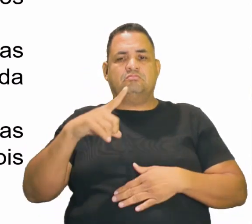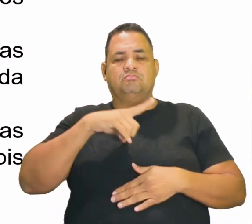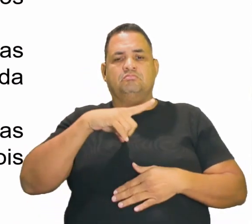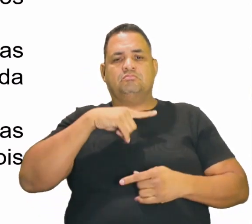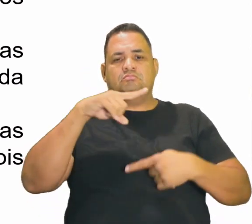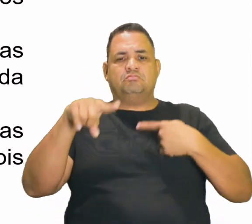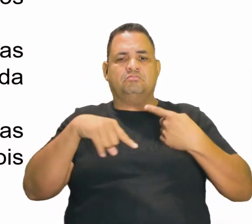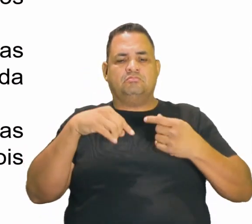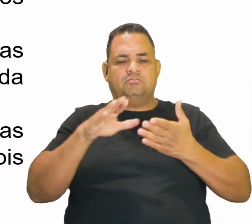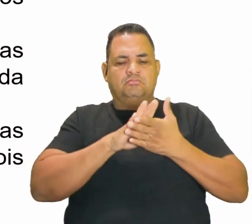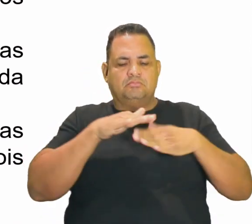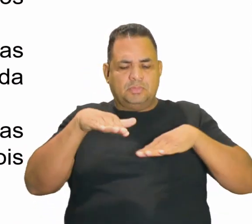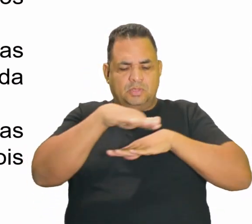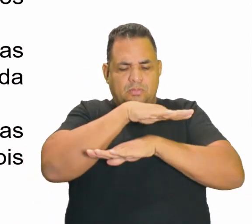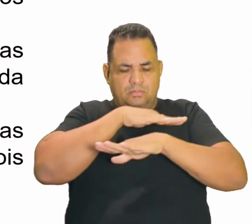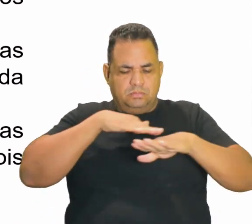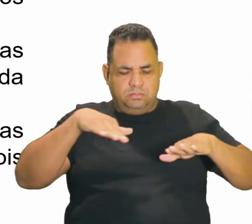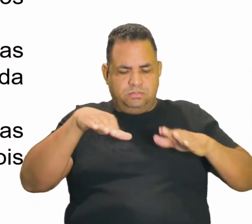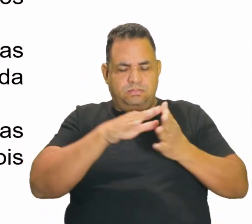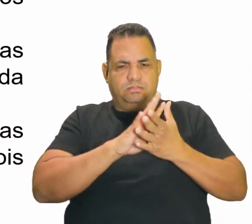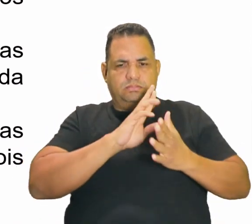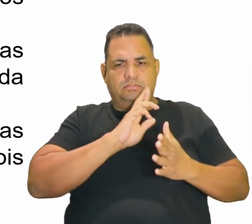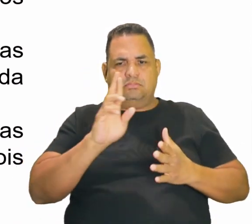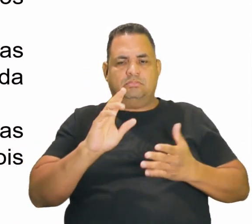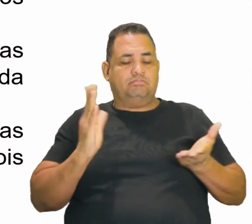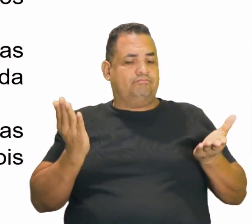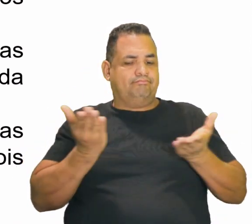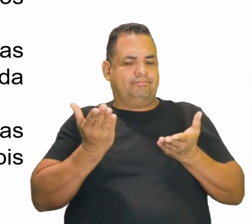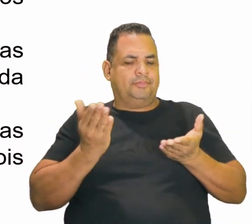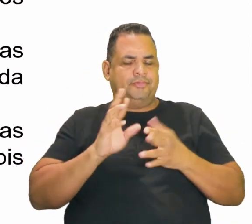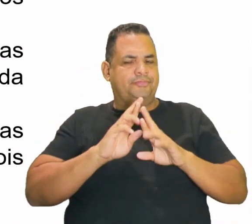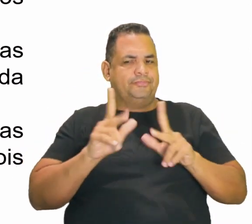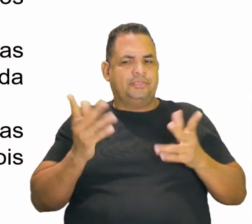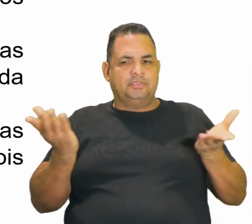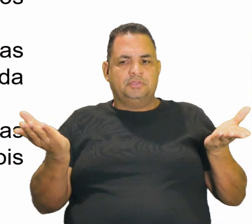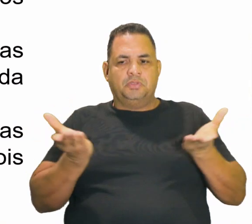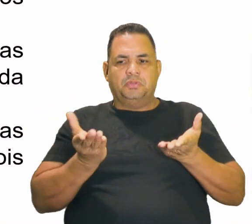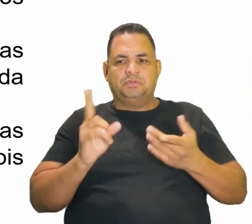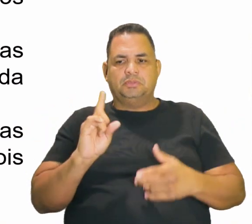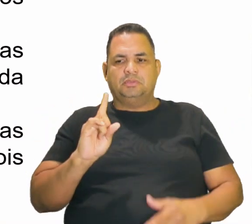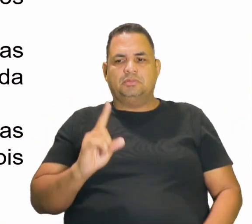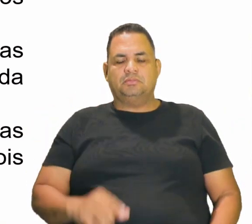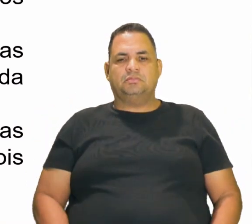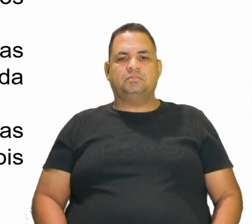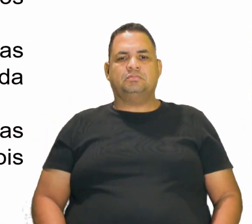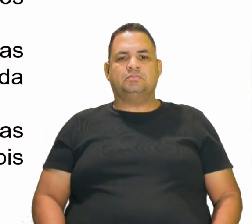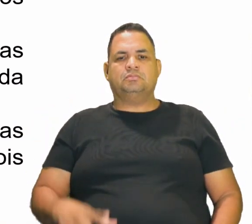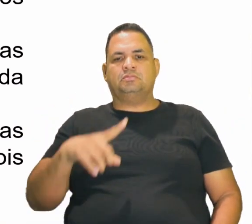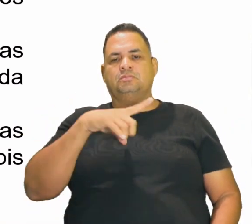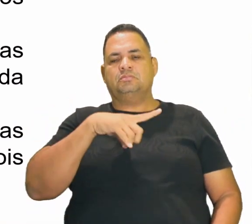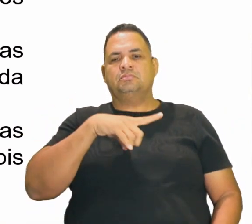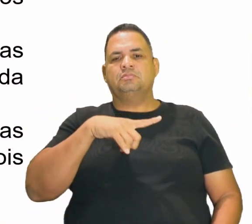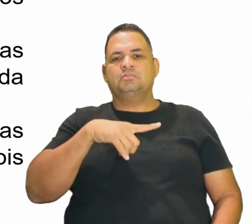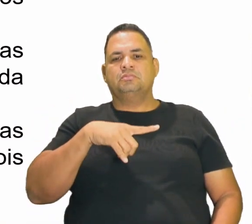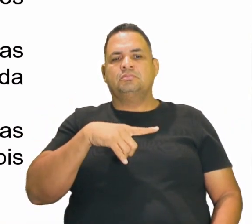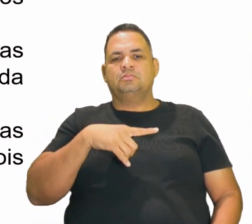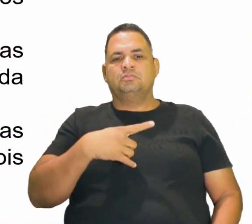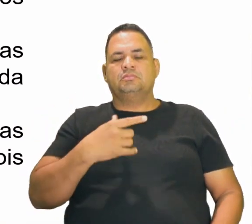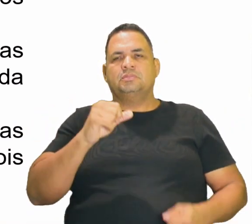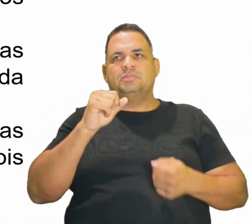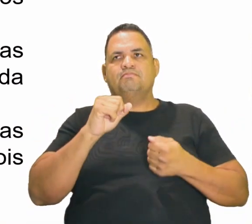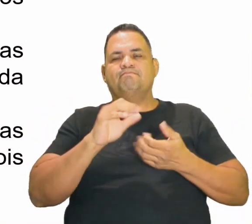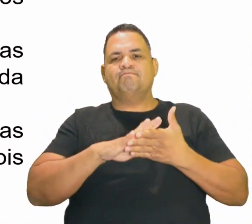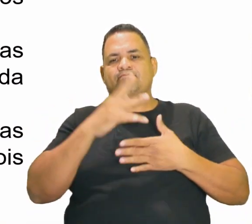objetivos de rituais religiosos não é diferente na atualidade as danças tinham o objetivo das pessoas